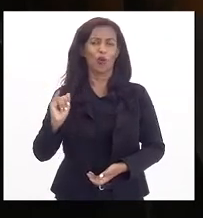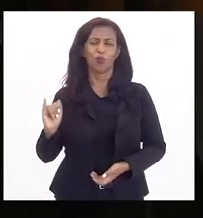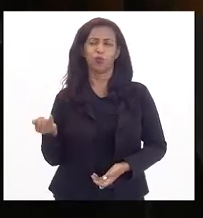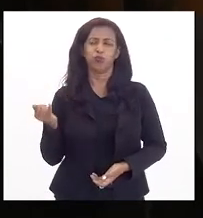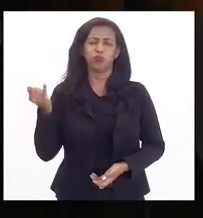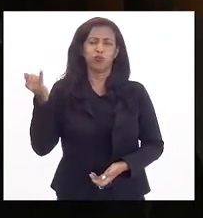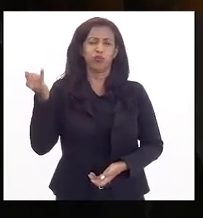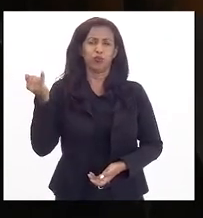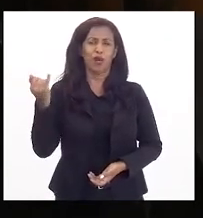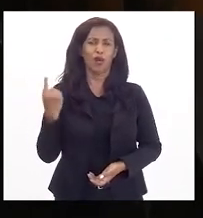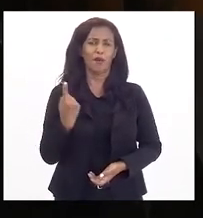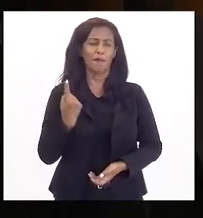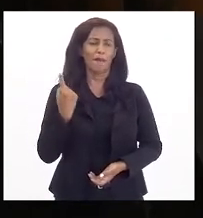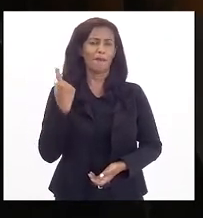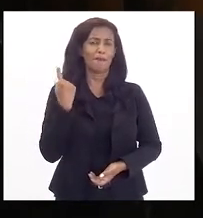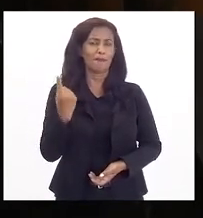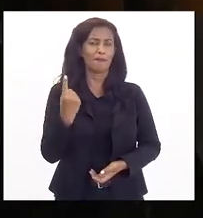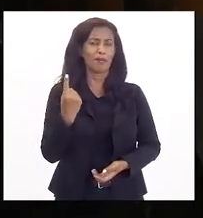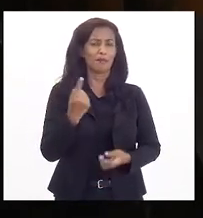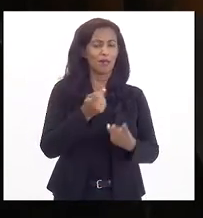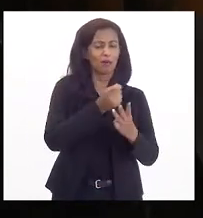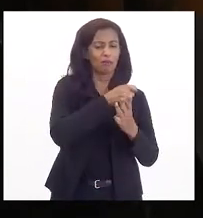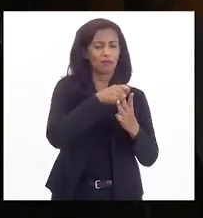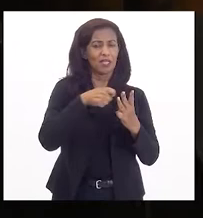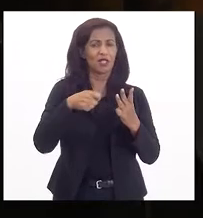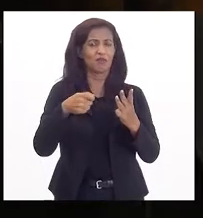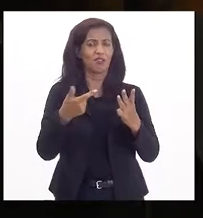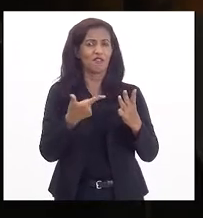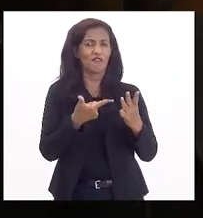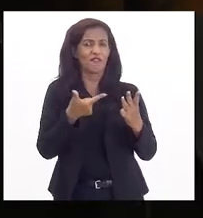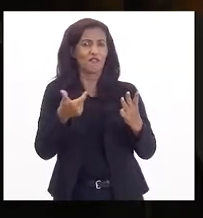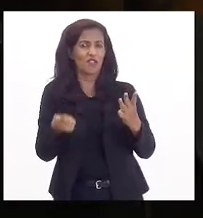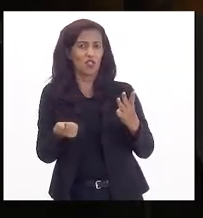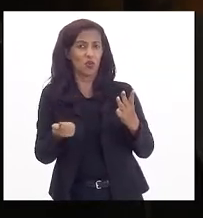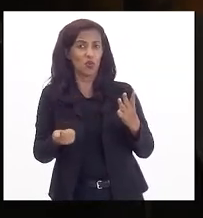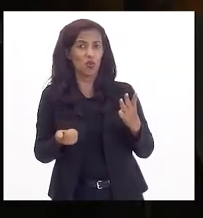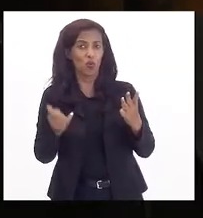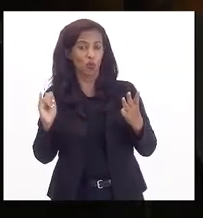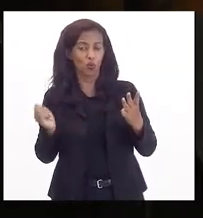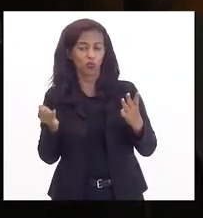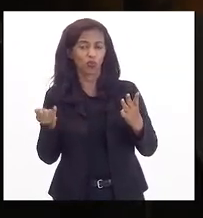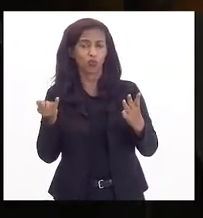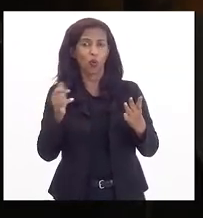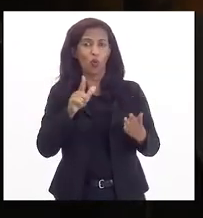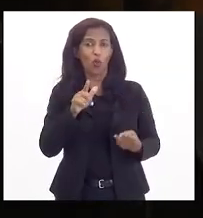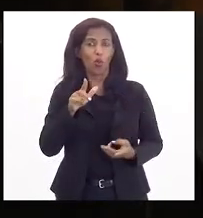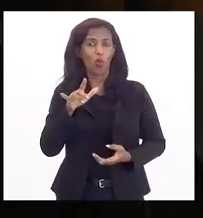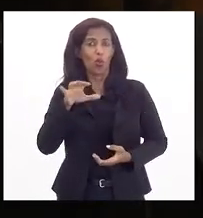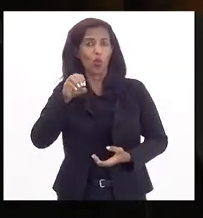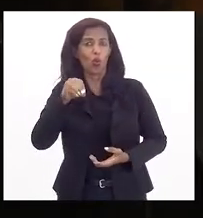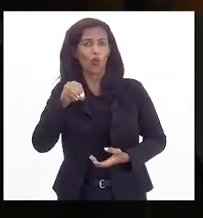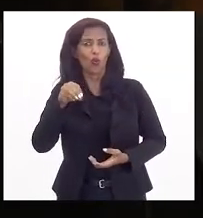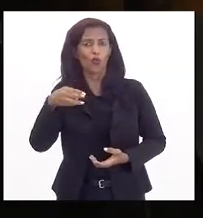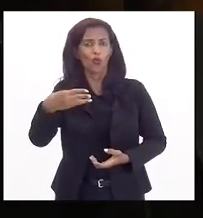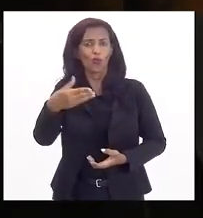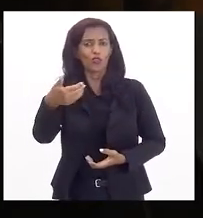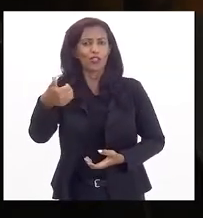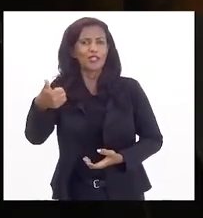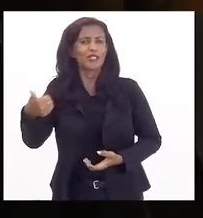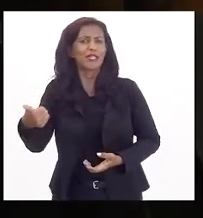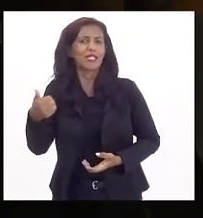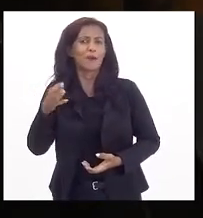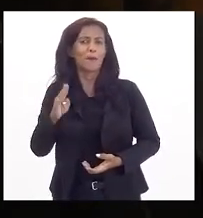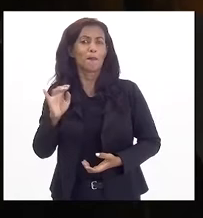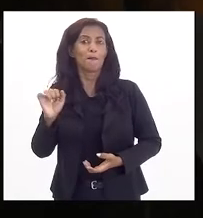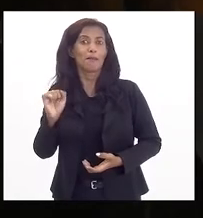no primeiro trimestre de 21, o lucro líquido da empresa, foi de 31 bilhões de